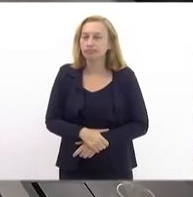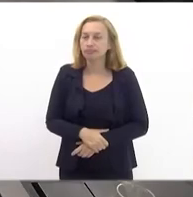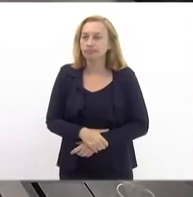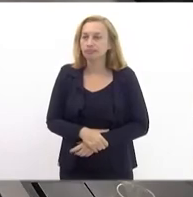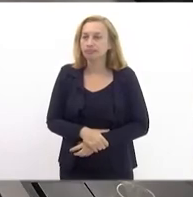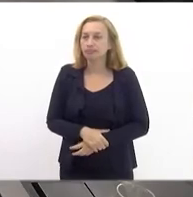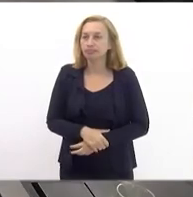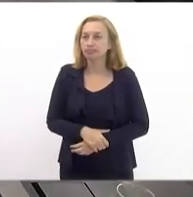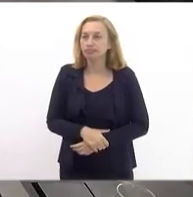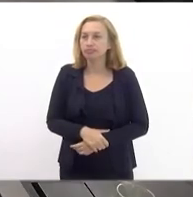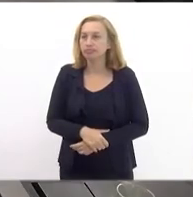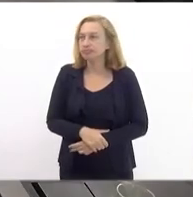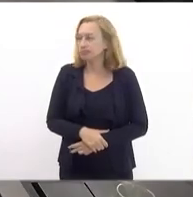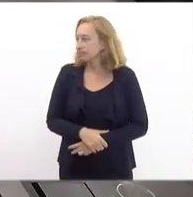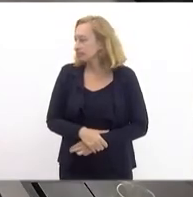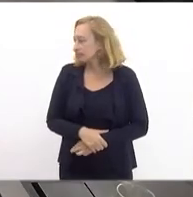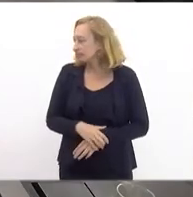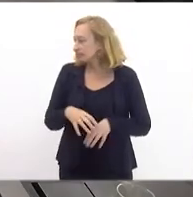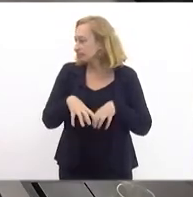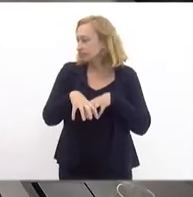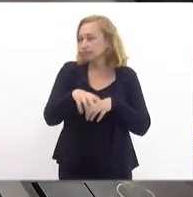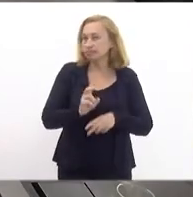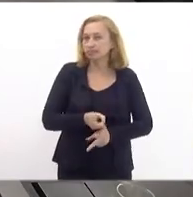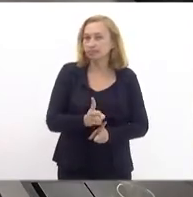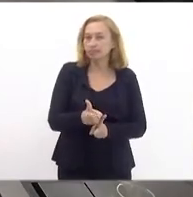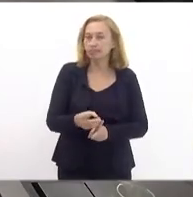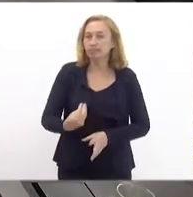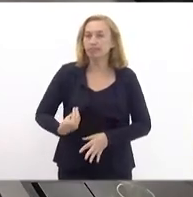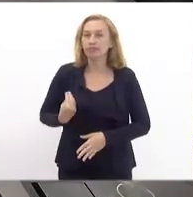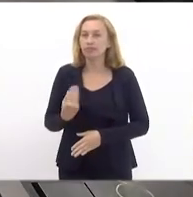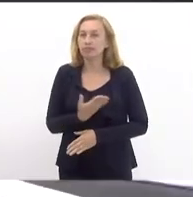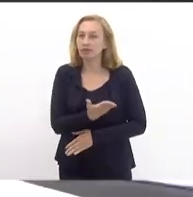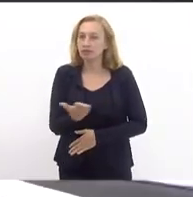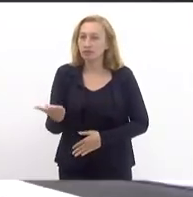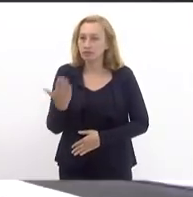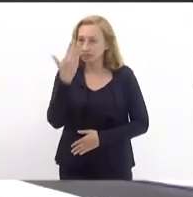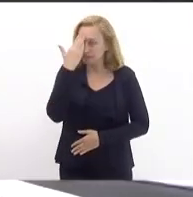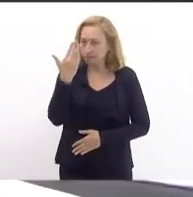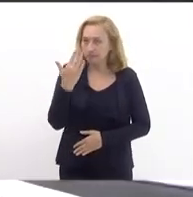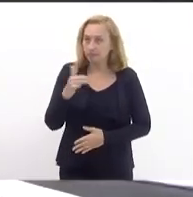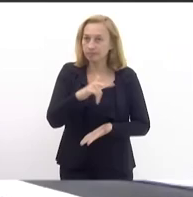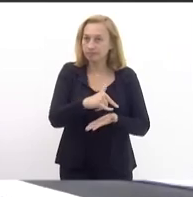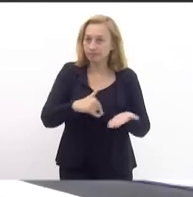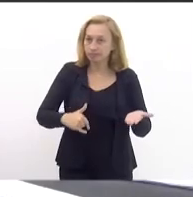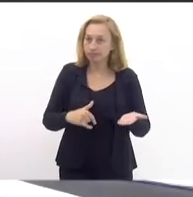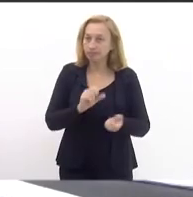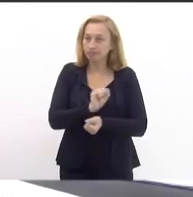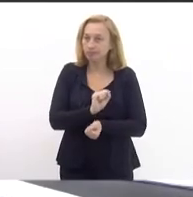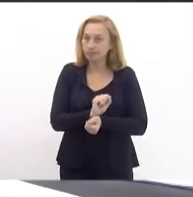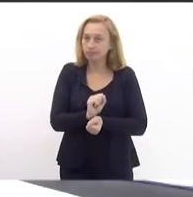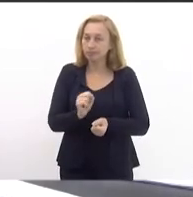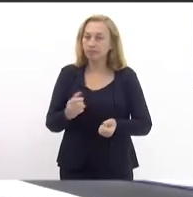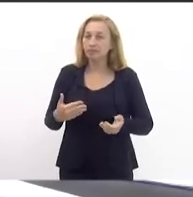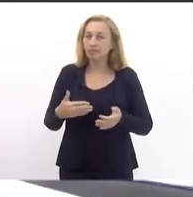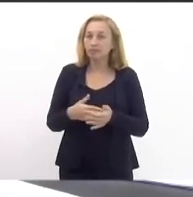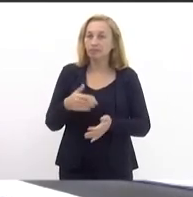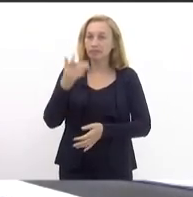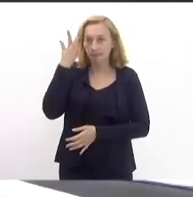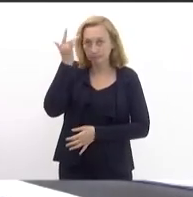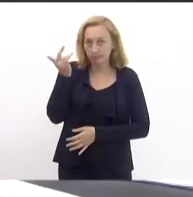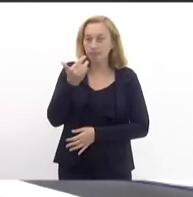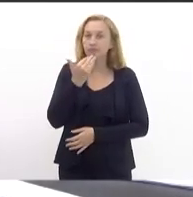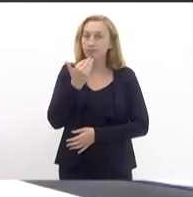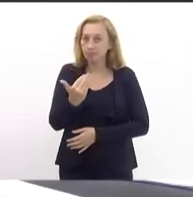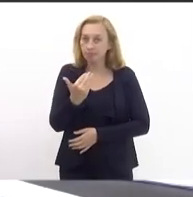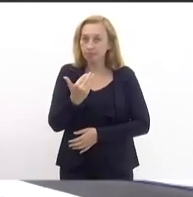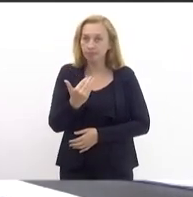Acho que não, acho que está bem encaminhado. Queria agradecer a presença de todos. A documentação espero que chegue até amanhã, que foi solicitada